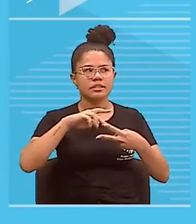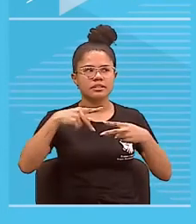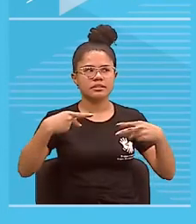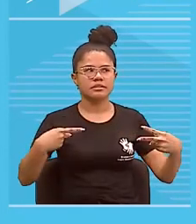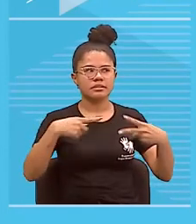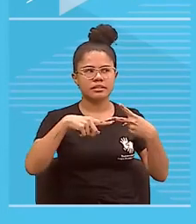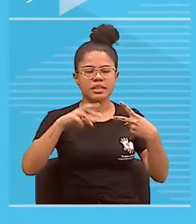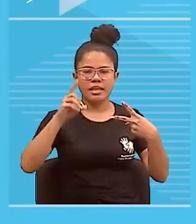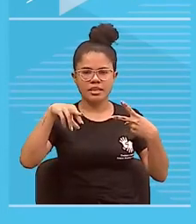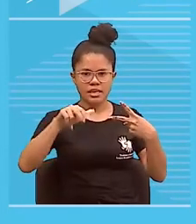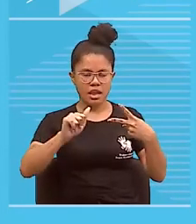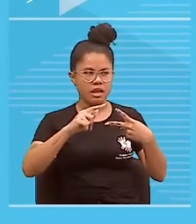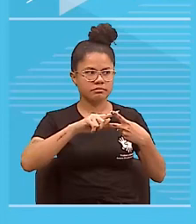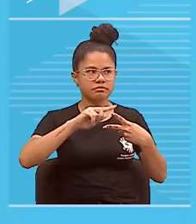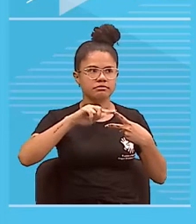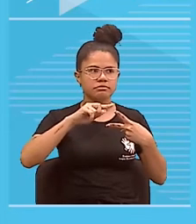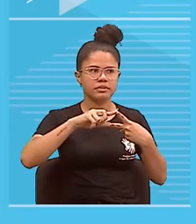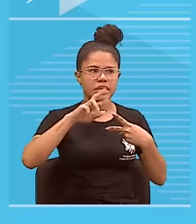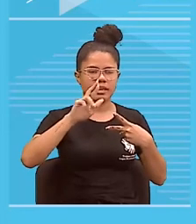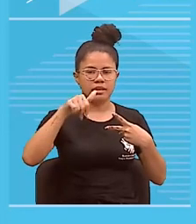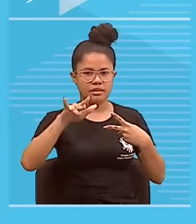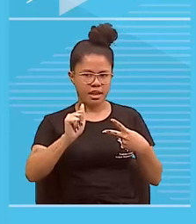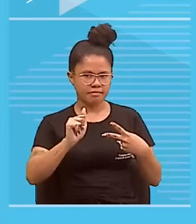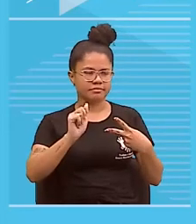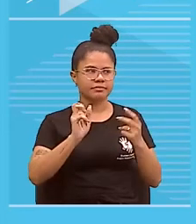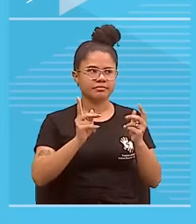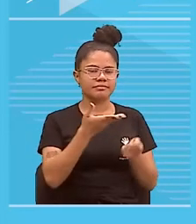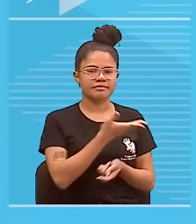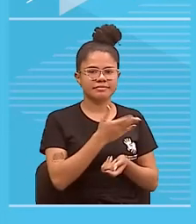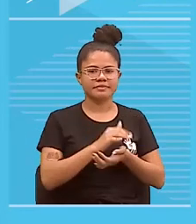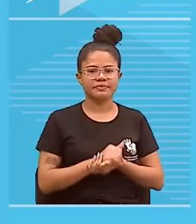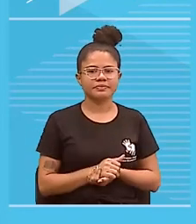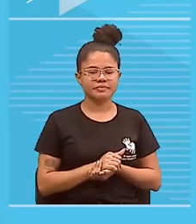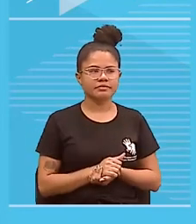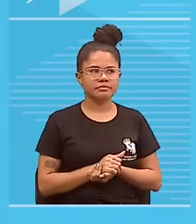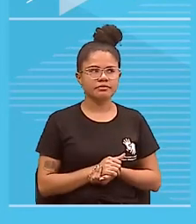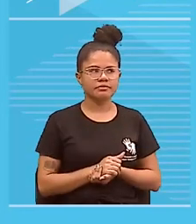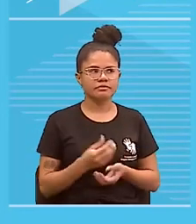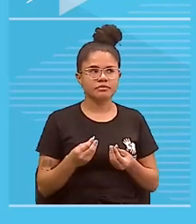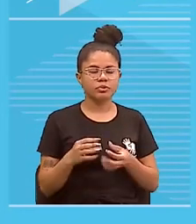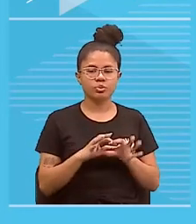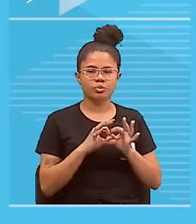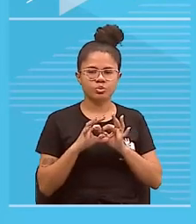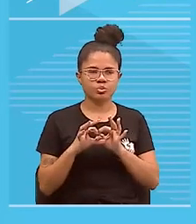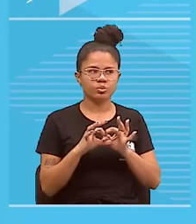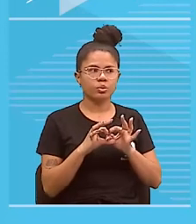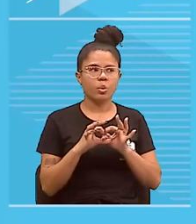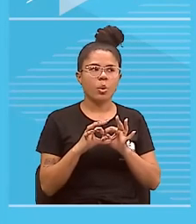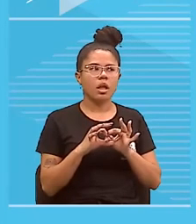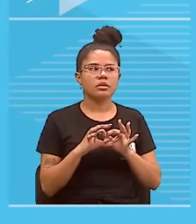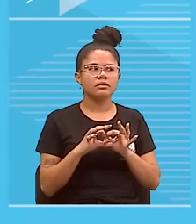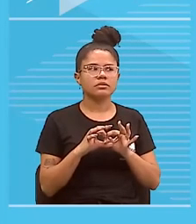A desoxirribose tá os ácidos nucleicos agem em conjunto com as proteínas